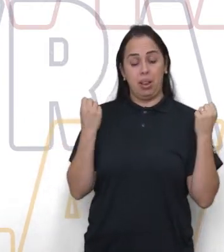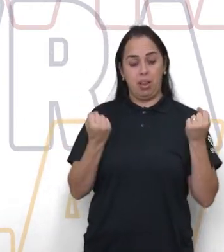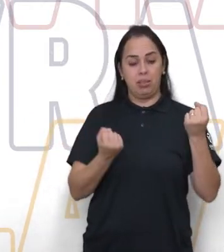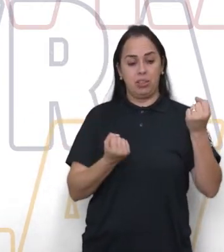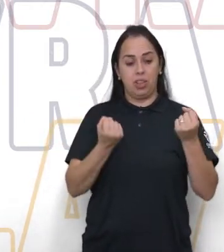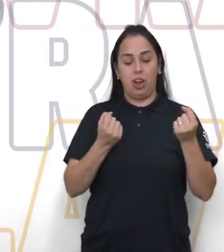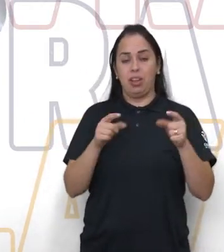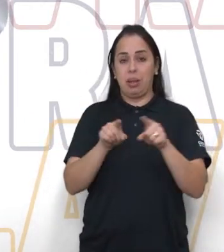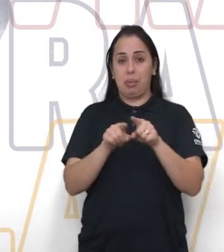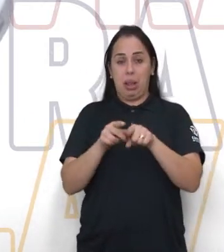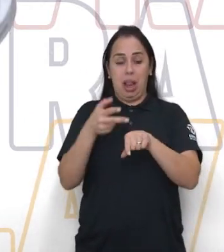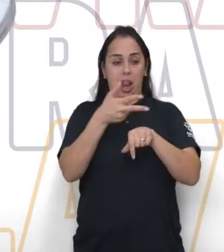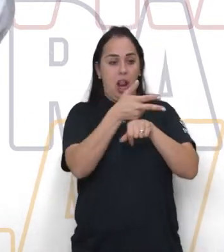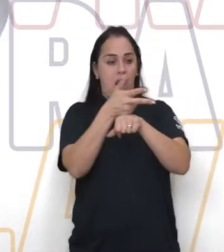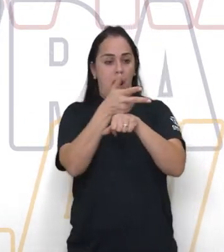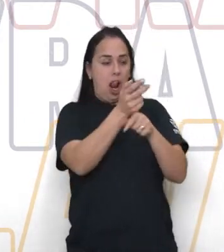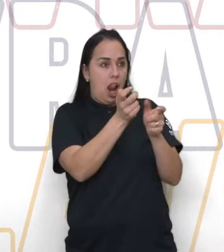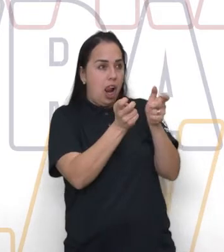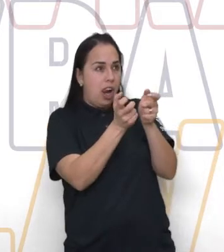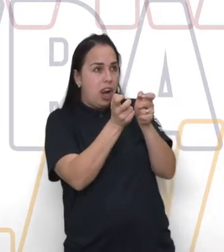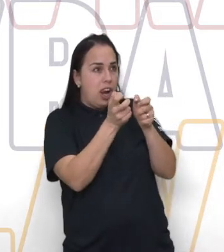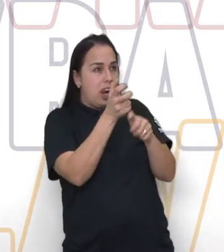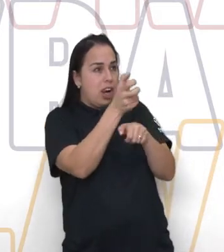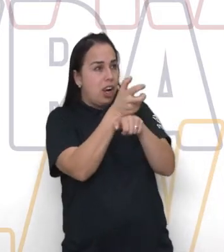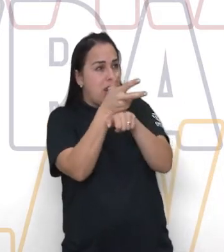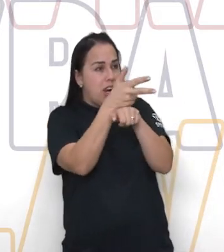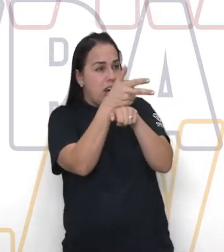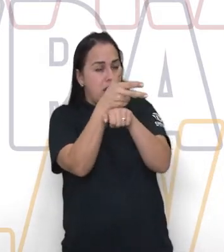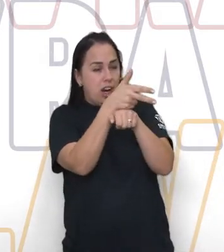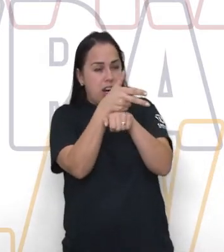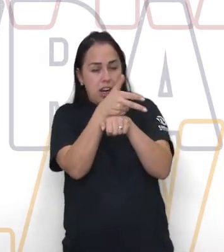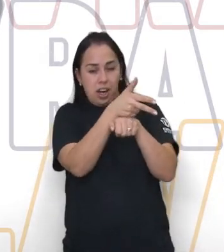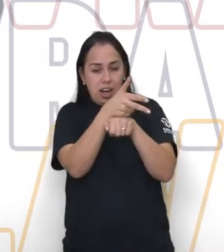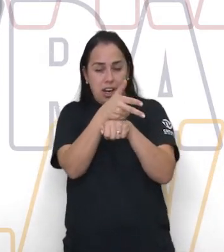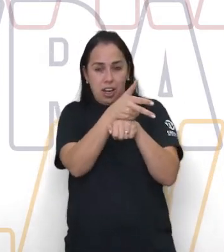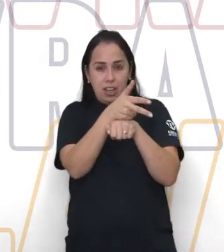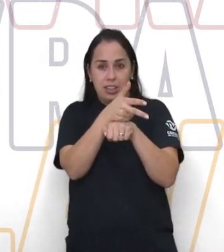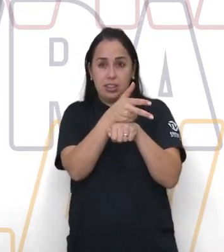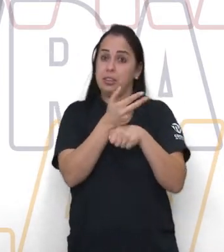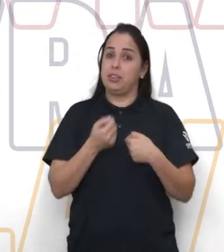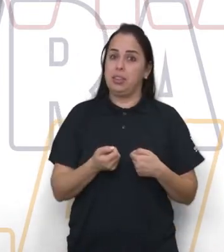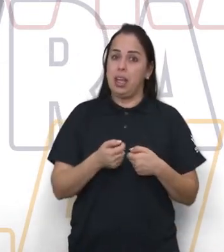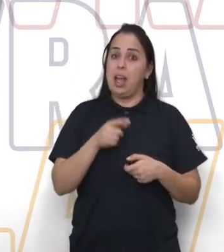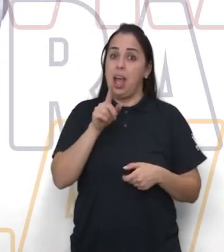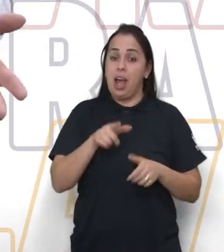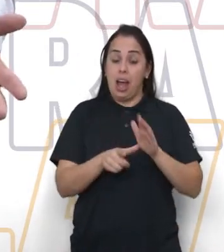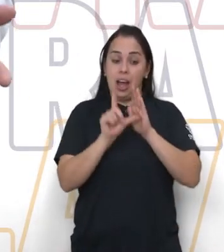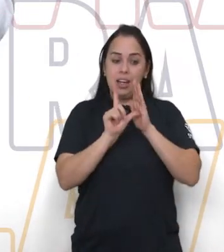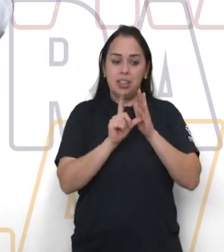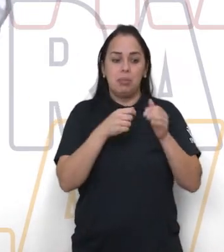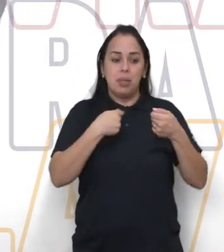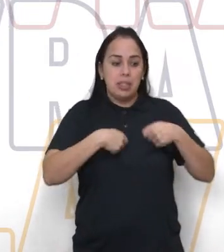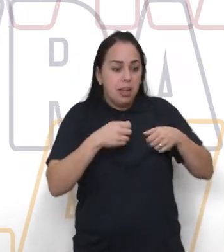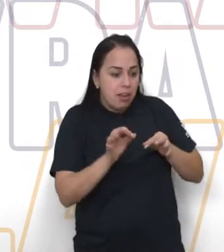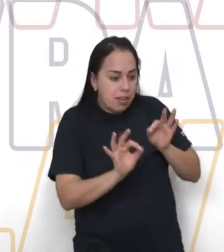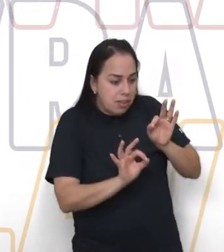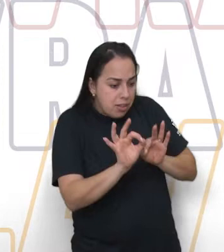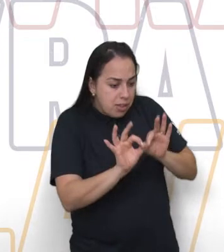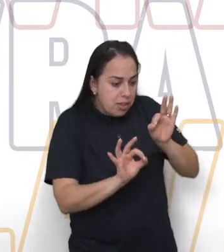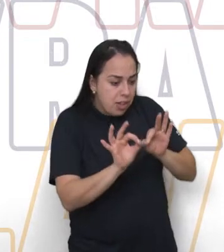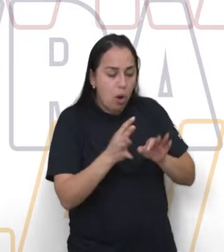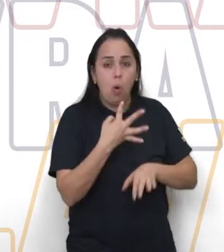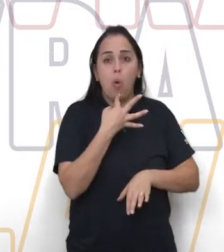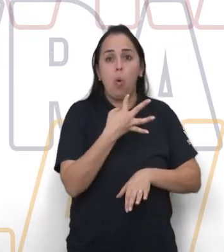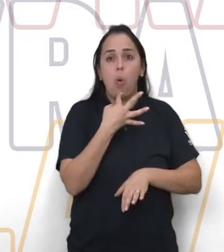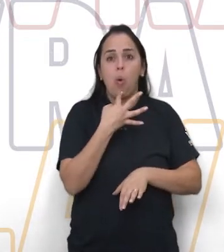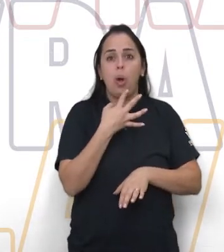piloto do Drone vai ser uma profissão é o a pessoa que aprende a pilotam dor mas ele vai Ah tá ele vai ter que aprender